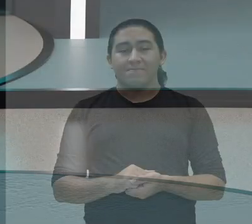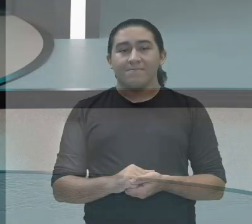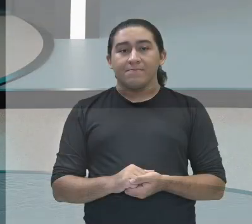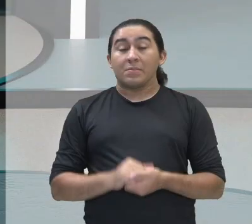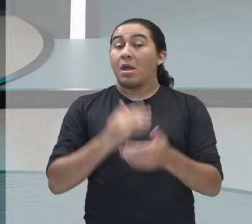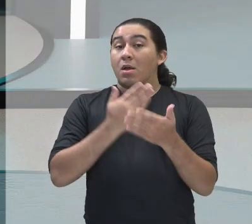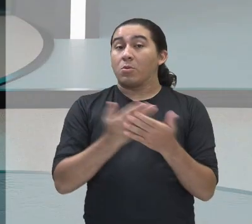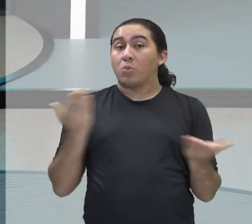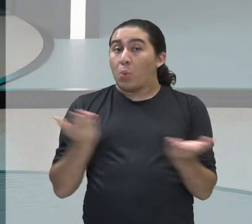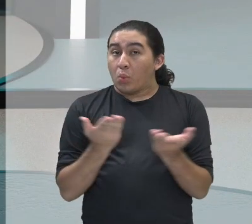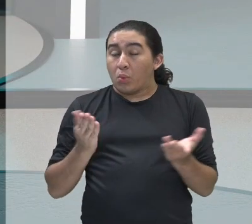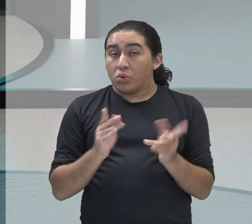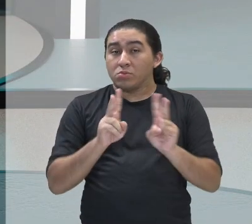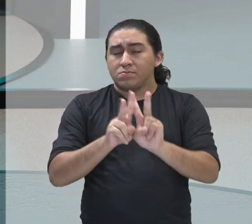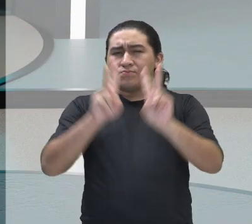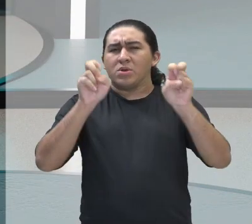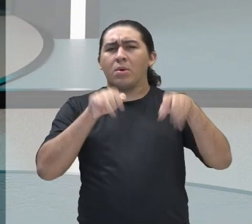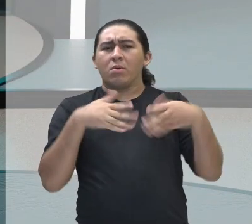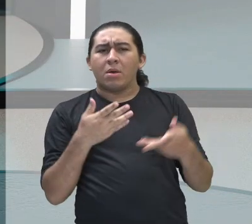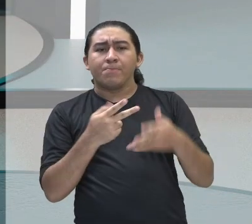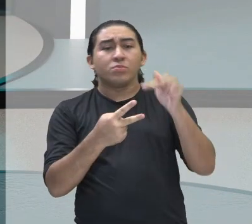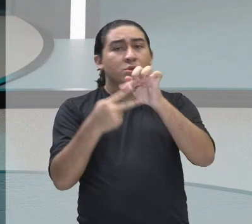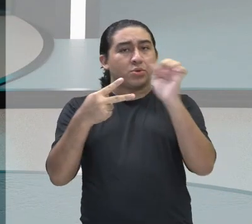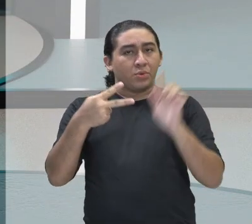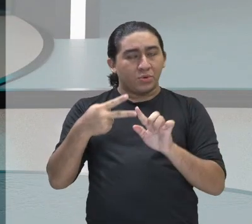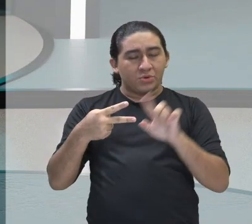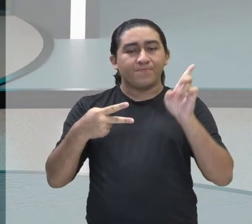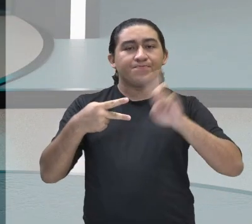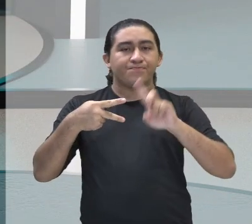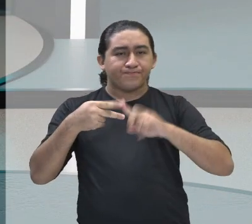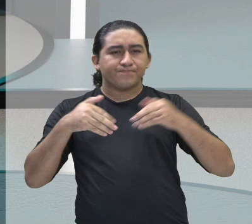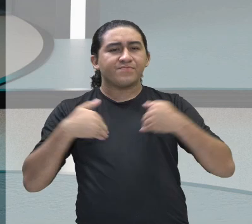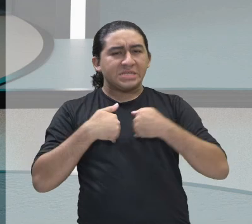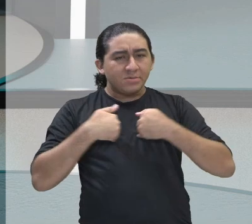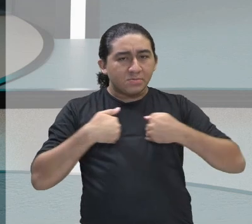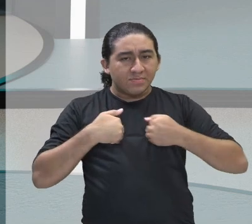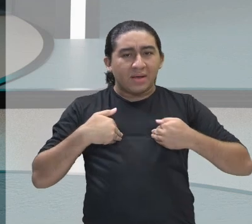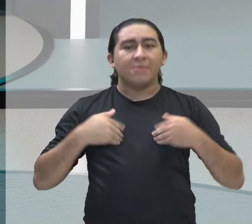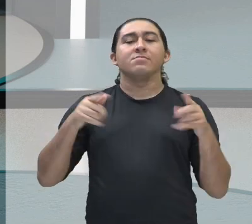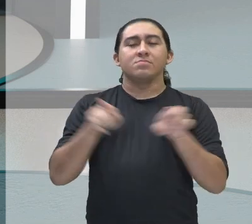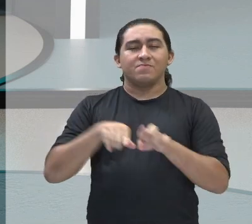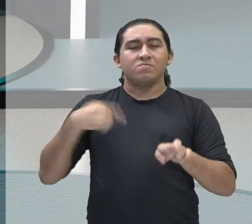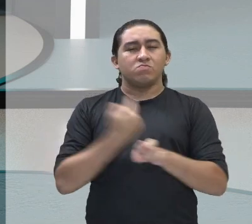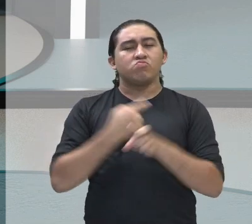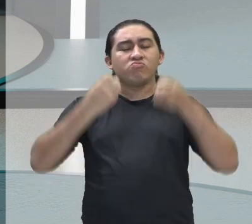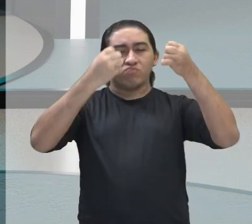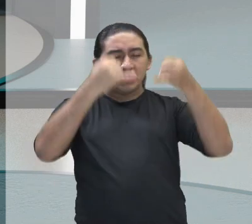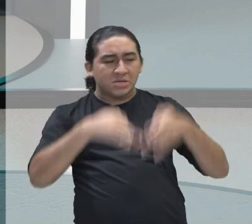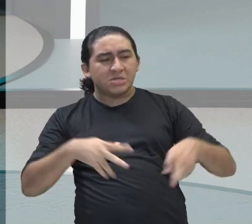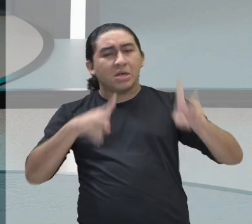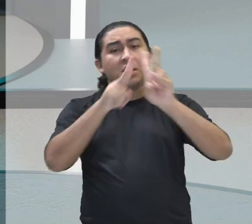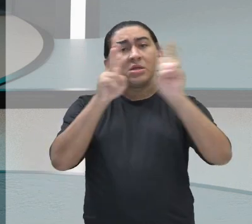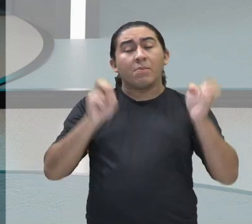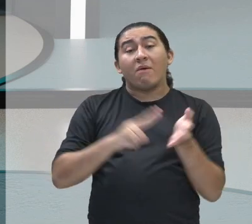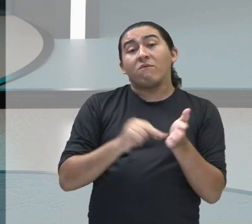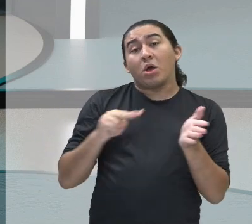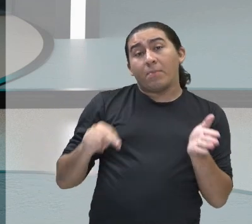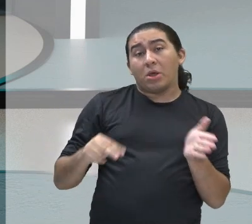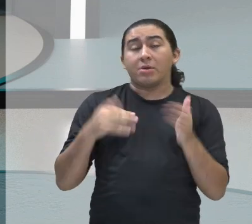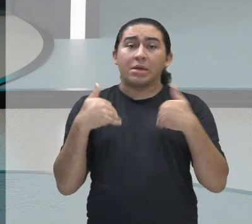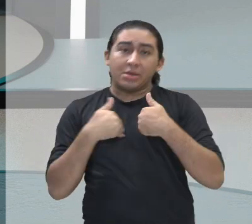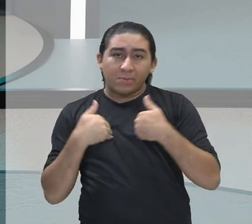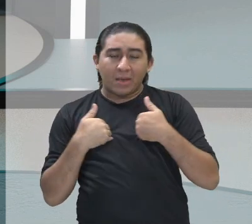Nossa aula de hoje, então, vai tratar de dois temas, que são os animals. Basicamente, nós estaremos falando e mostrando vocabulário sobre